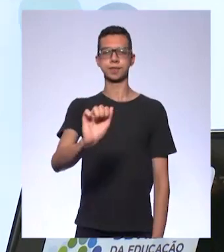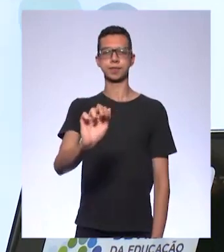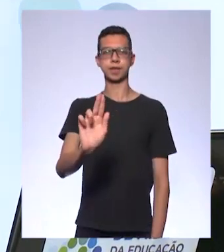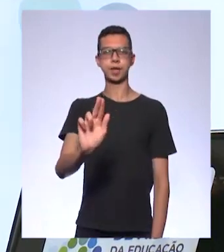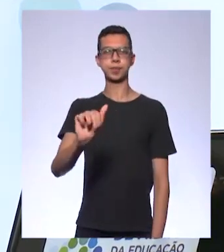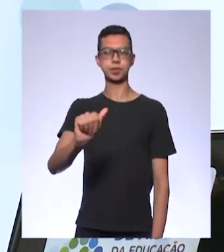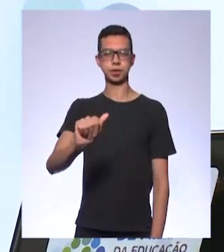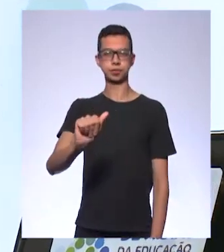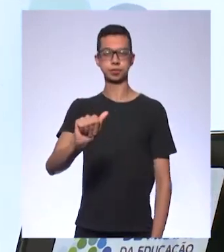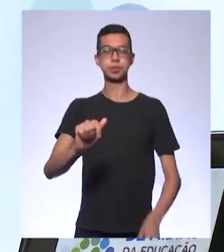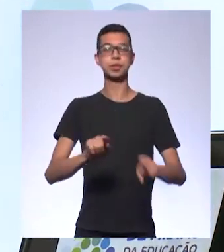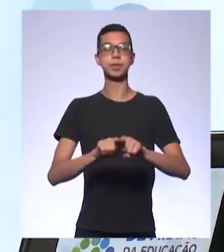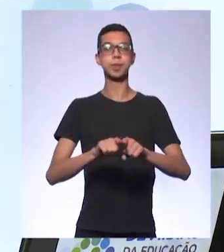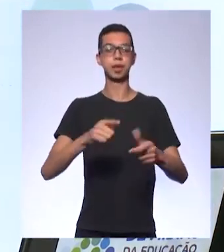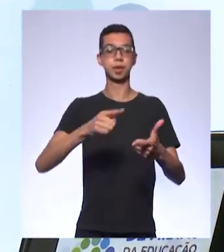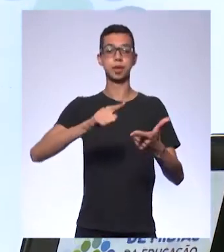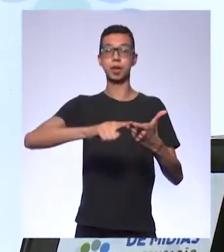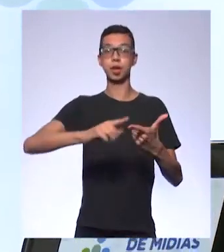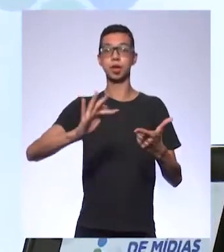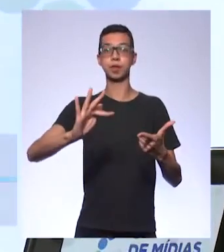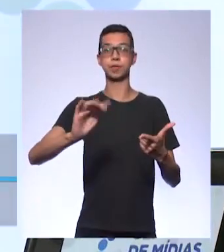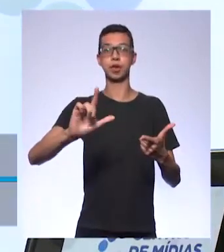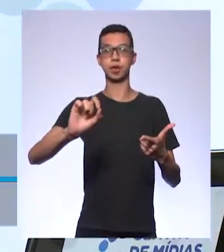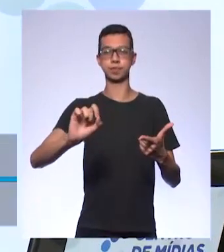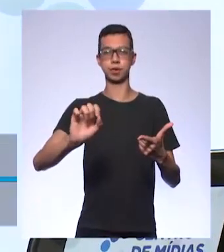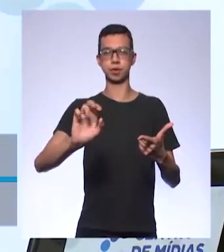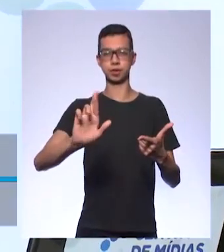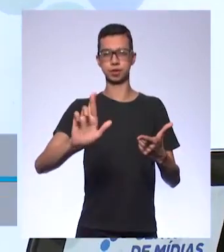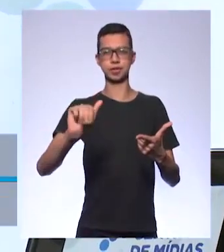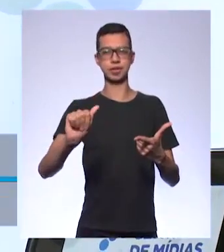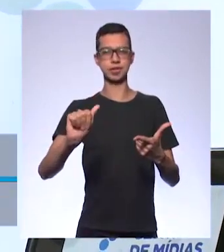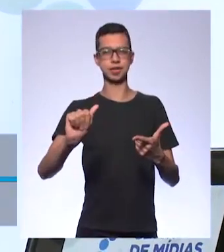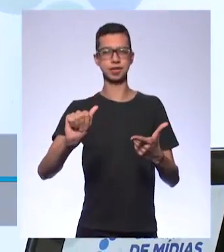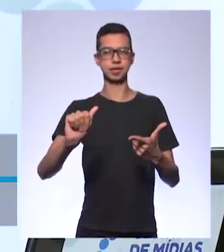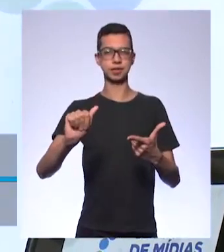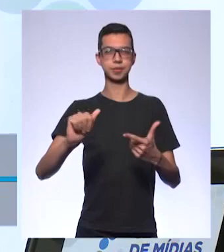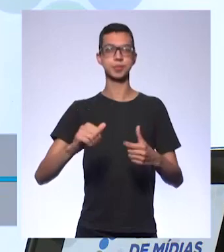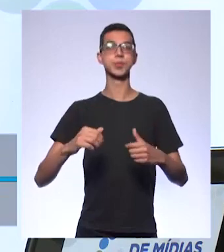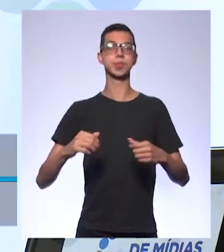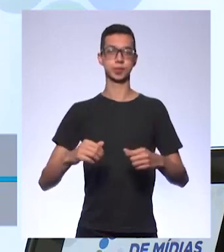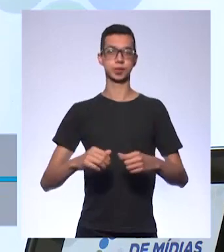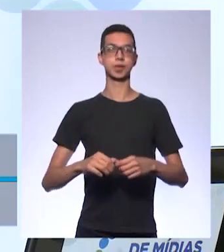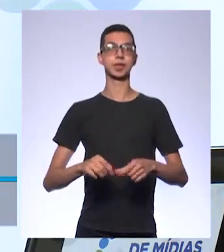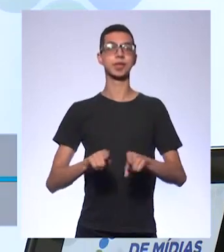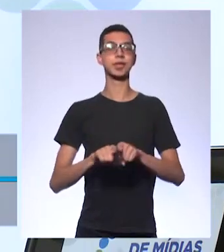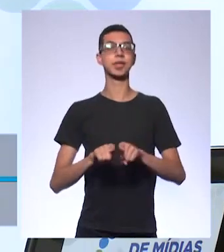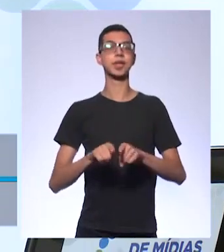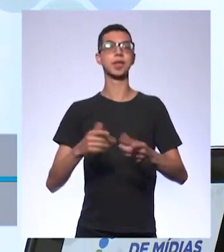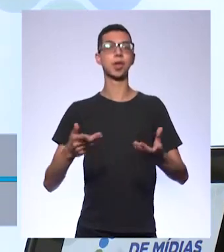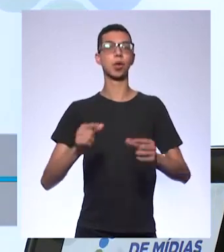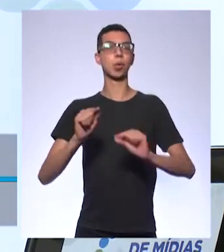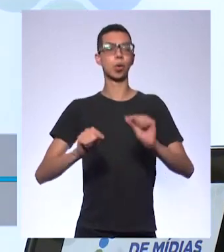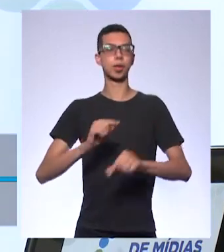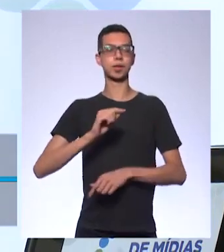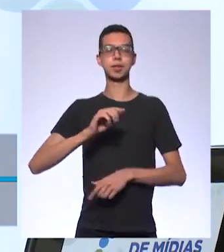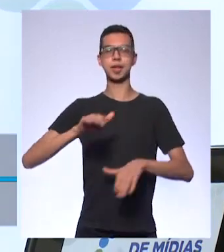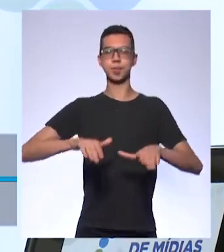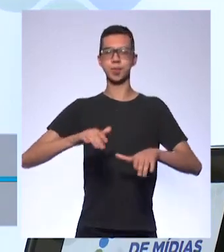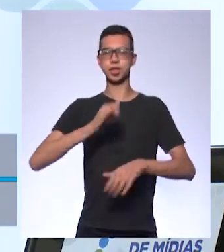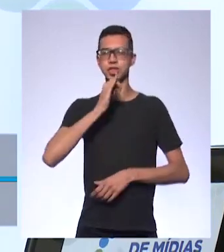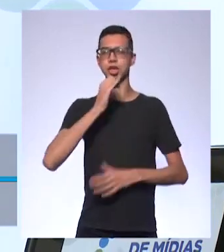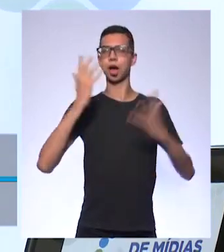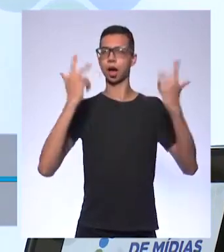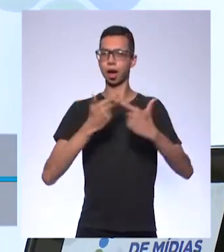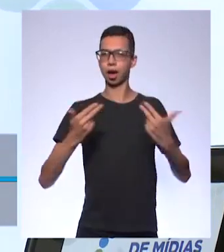já entra aí a questão geológica do território, né, principalmente a questão do relevo, que vai influenciar na